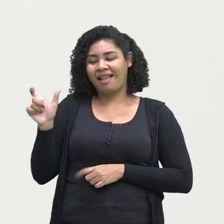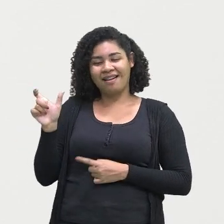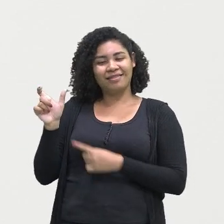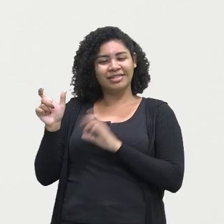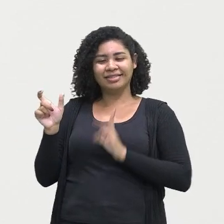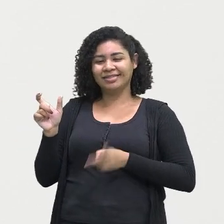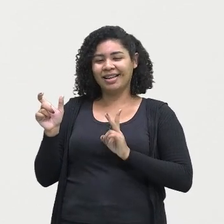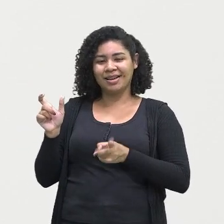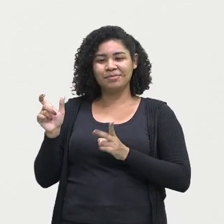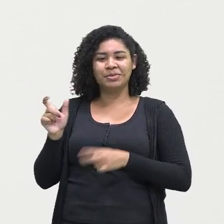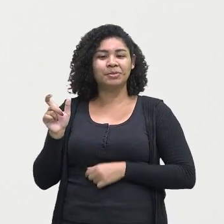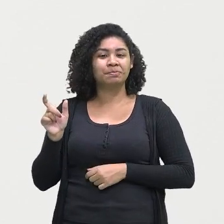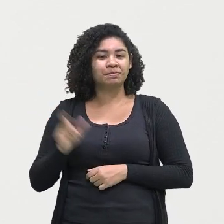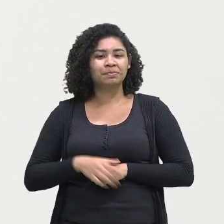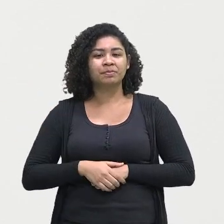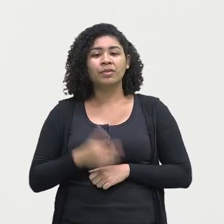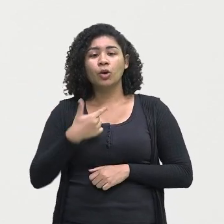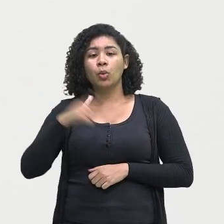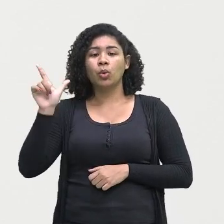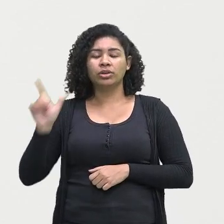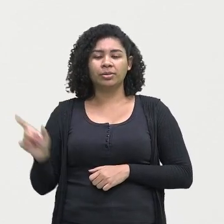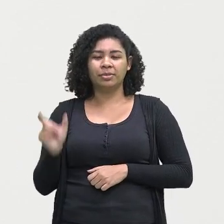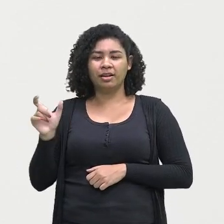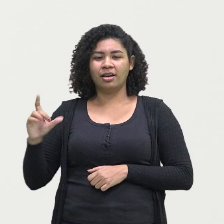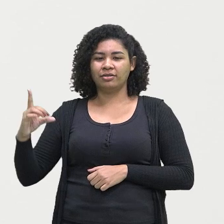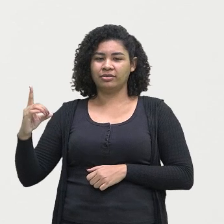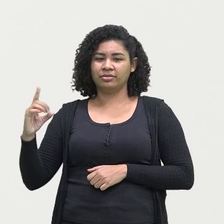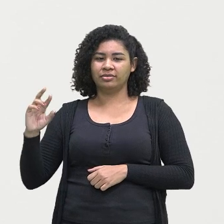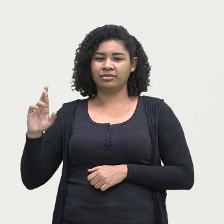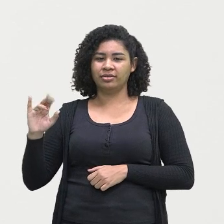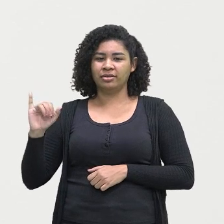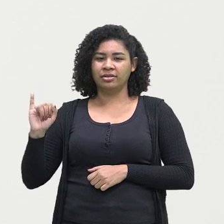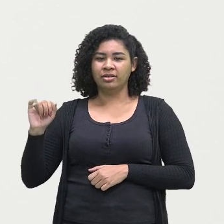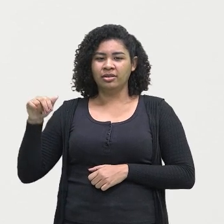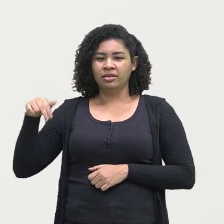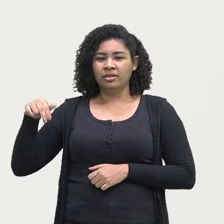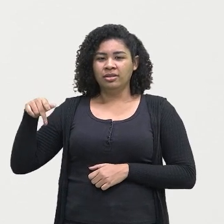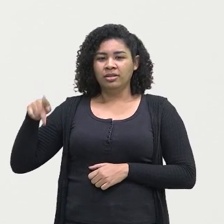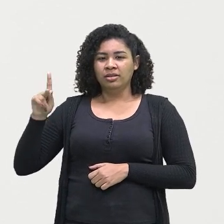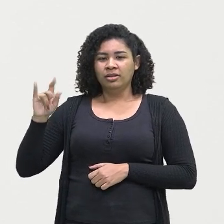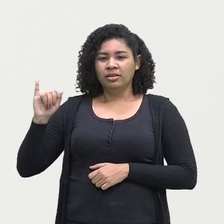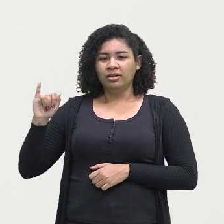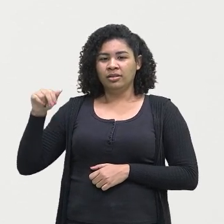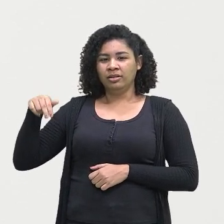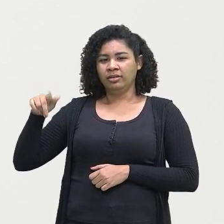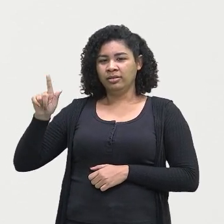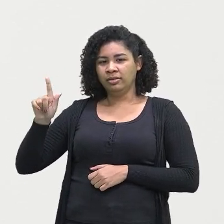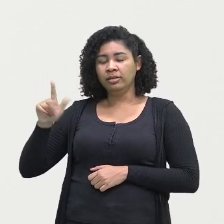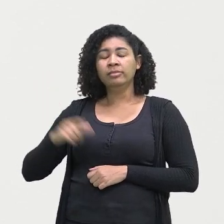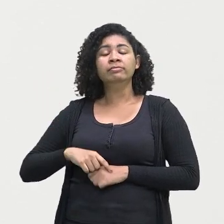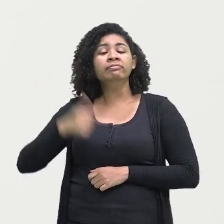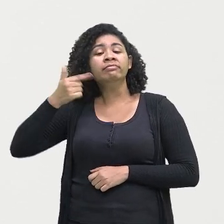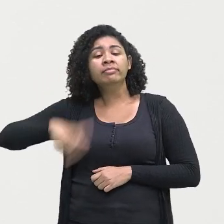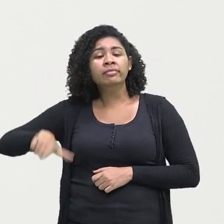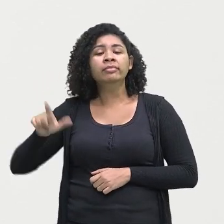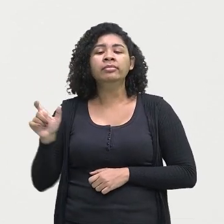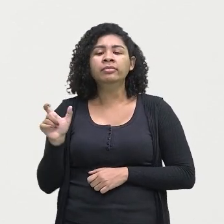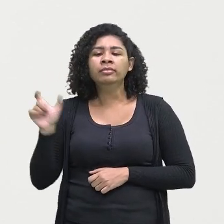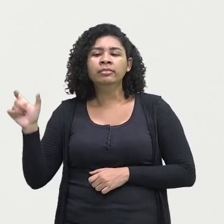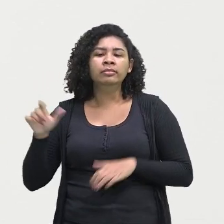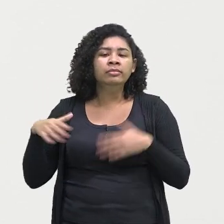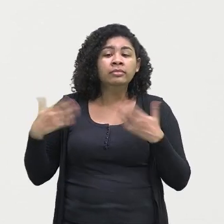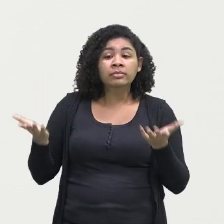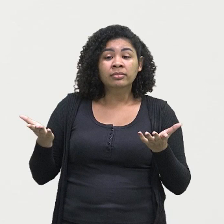só, drinking, mais uma vez, né? Qual é? Tem mais palavras aí que